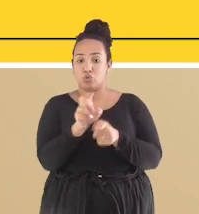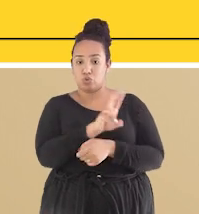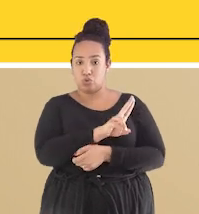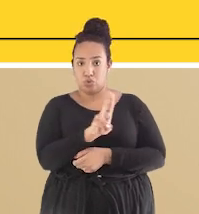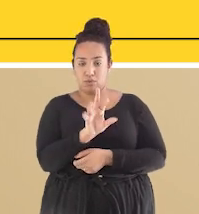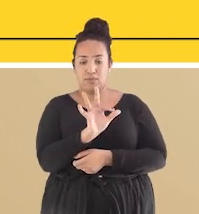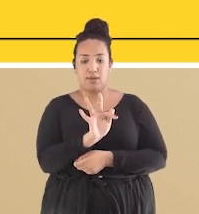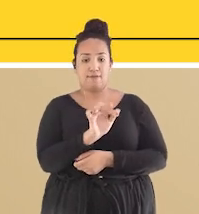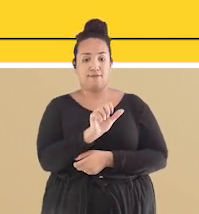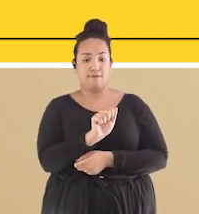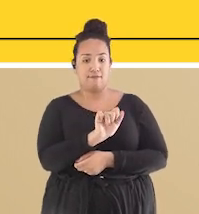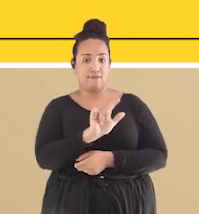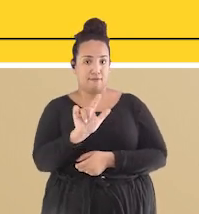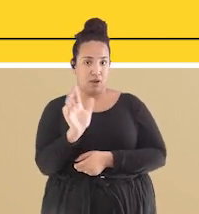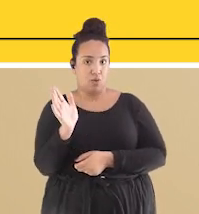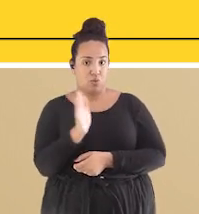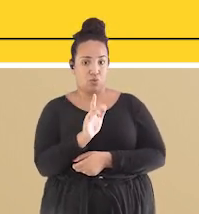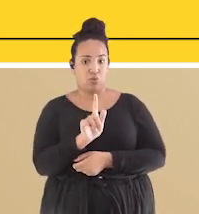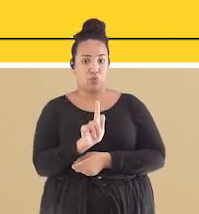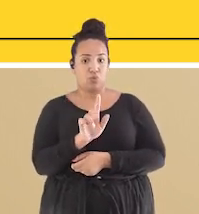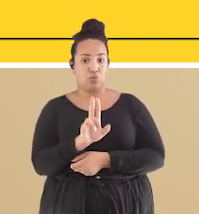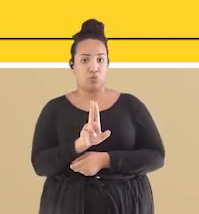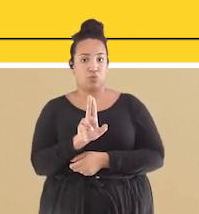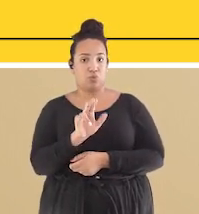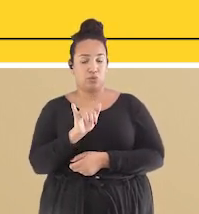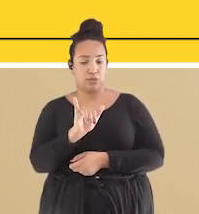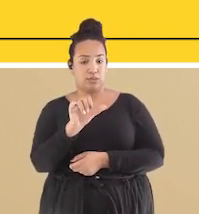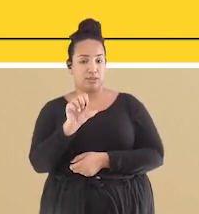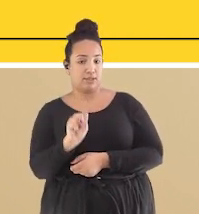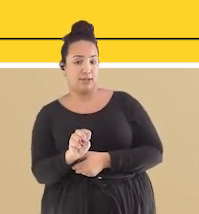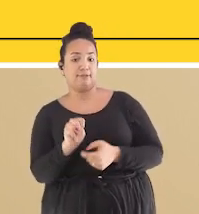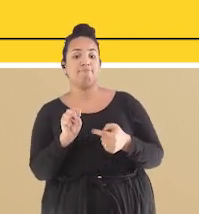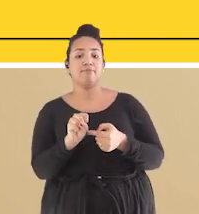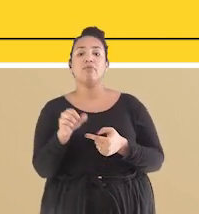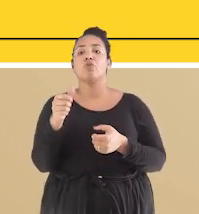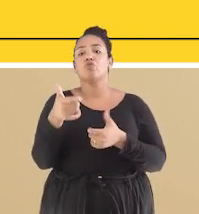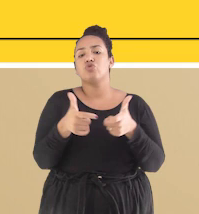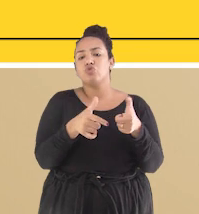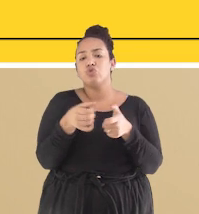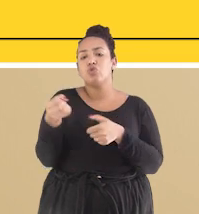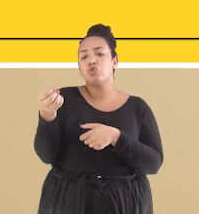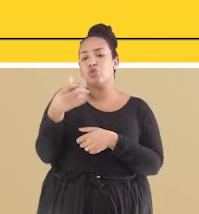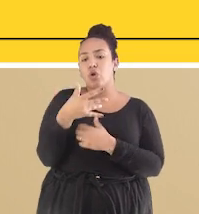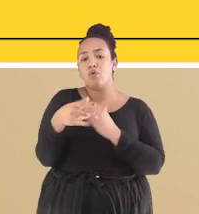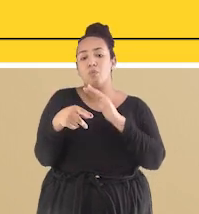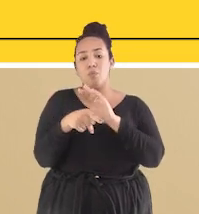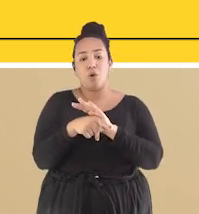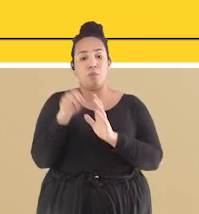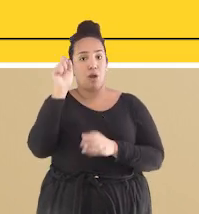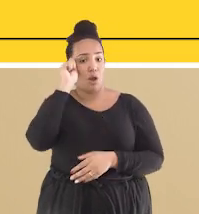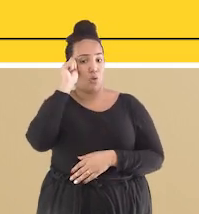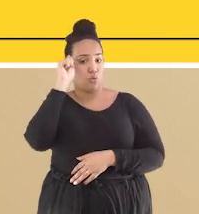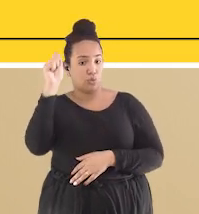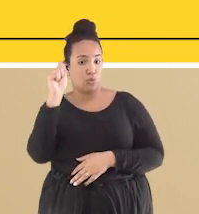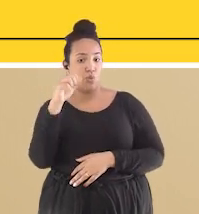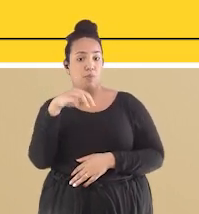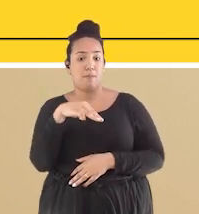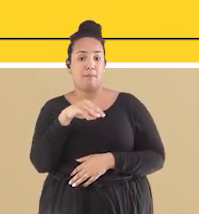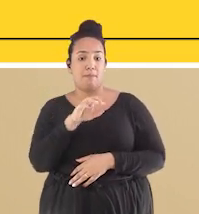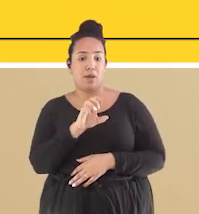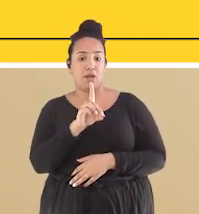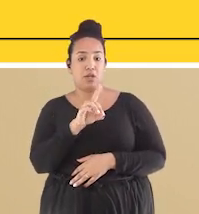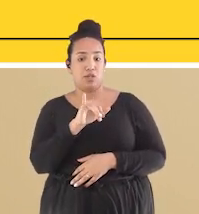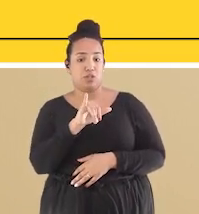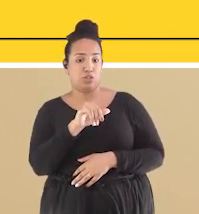Fall Guys. Vamos ler. Fall Guys é um novo jogo casual desenvolvido pela Mediatonic e publicado